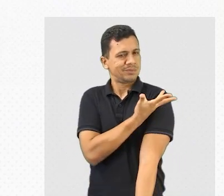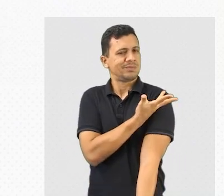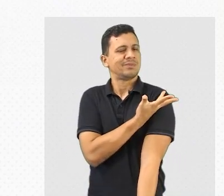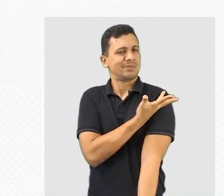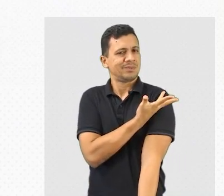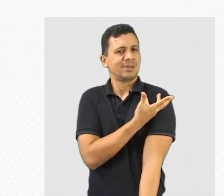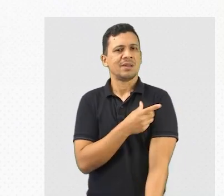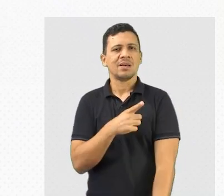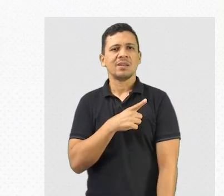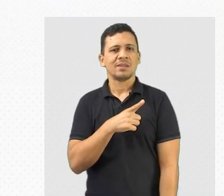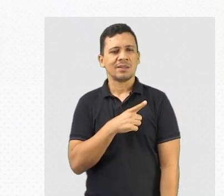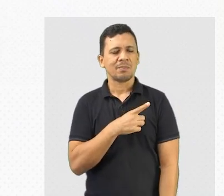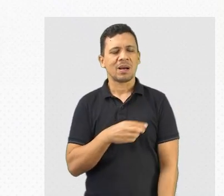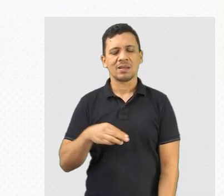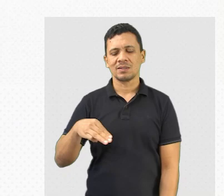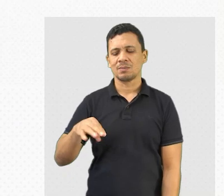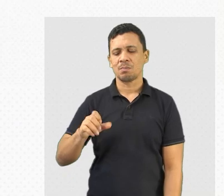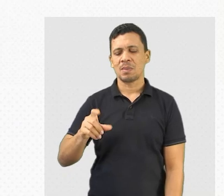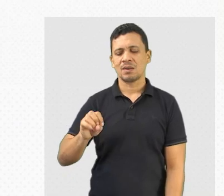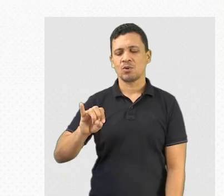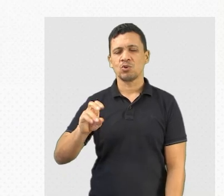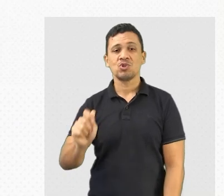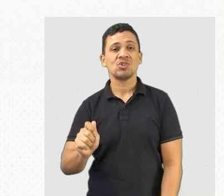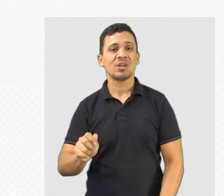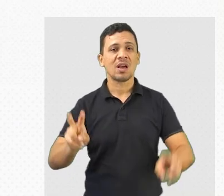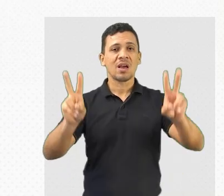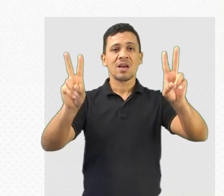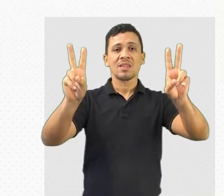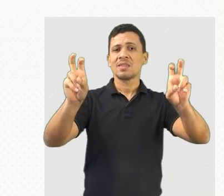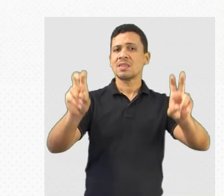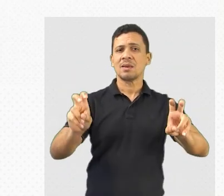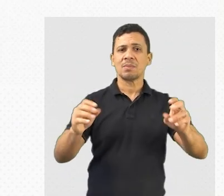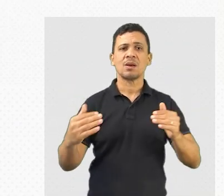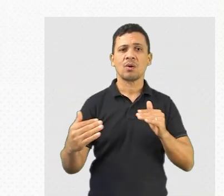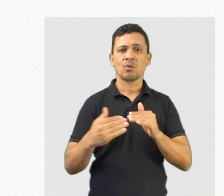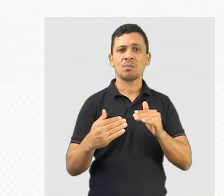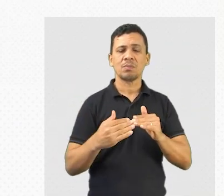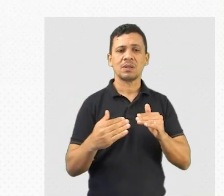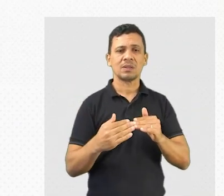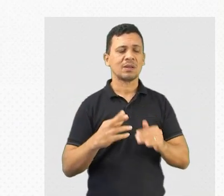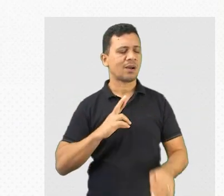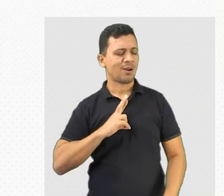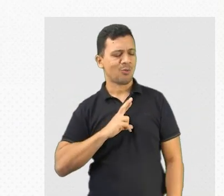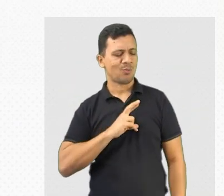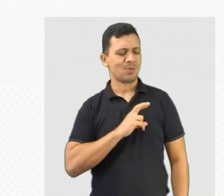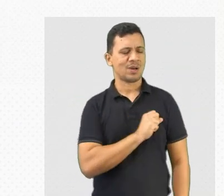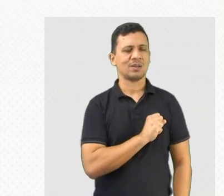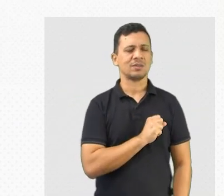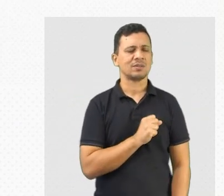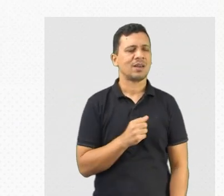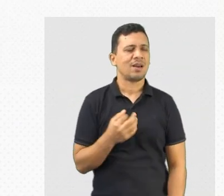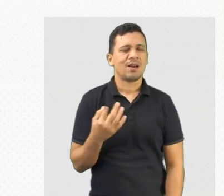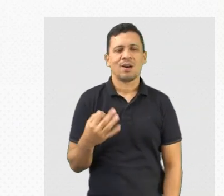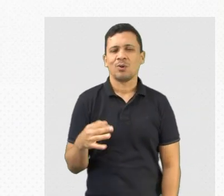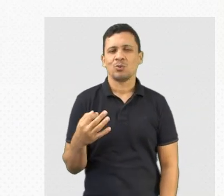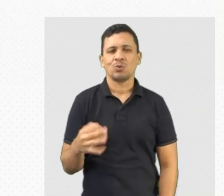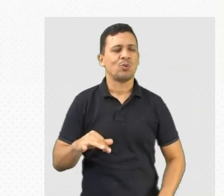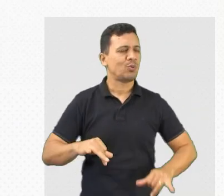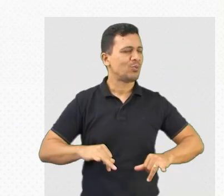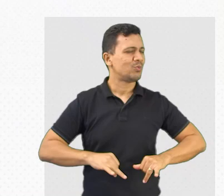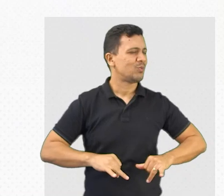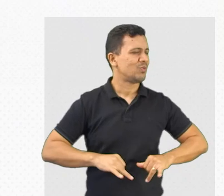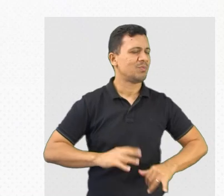mais melodia. Eles vão trazer temas mais associados ao romance, à dor, ao